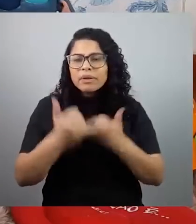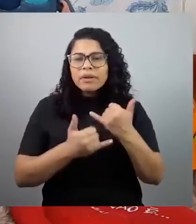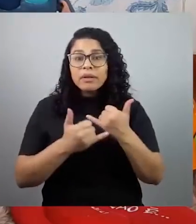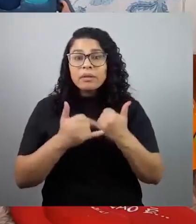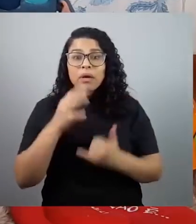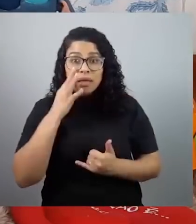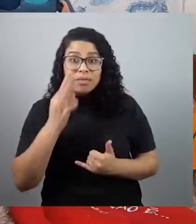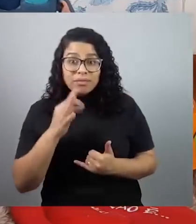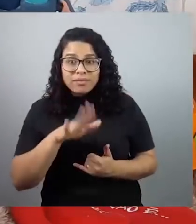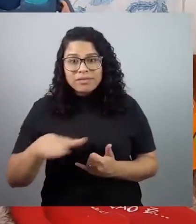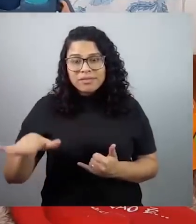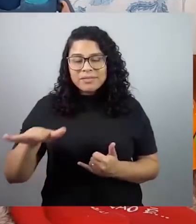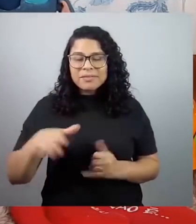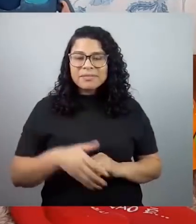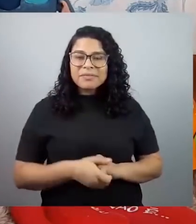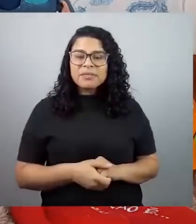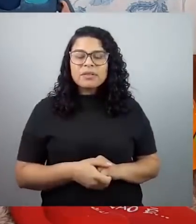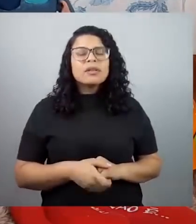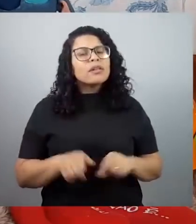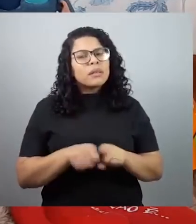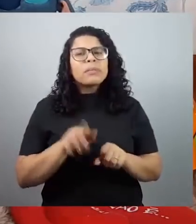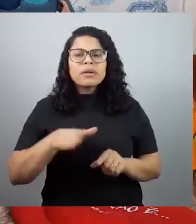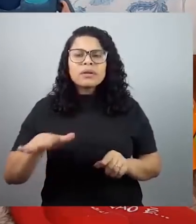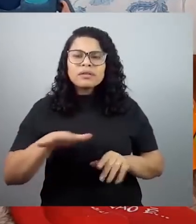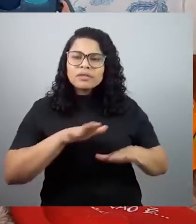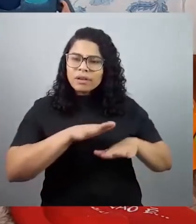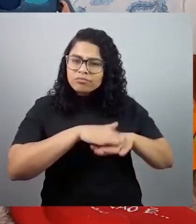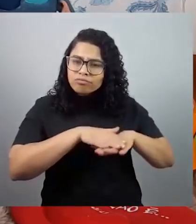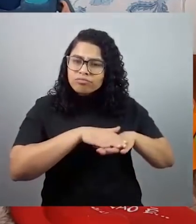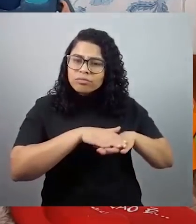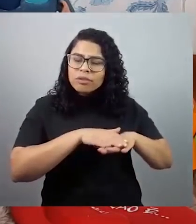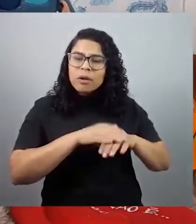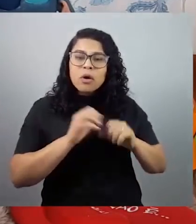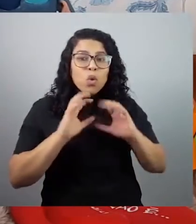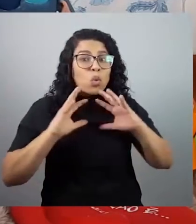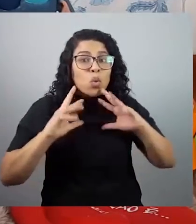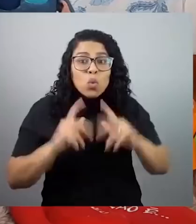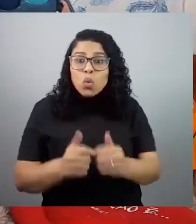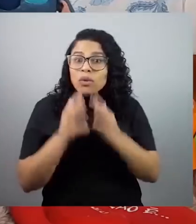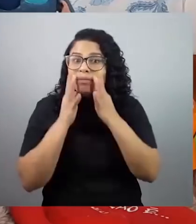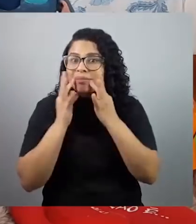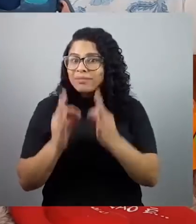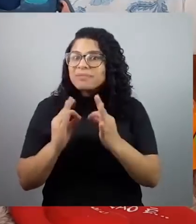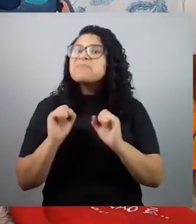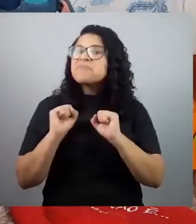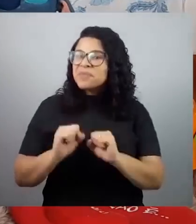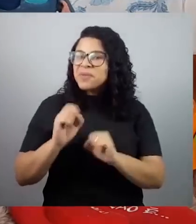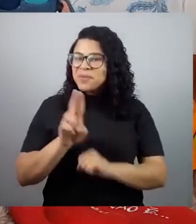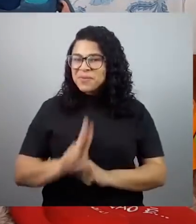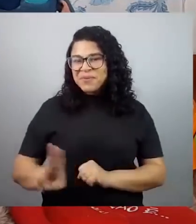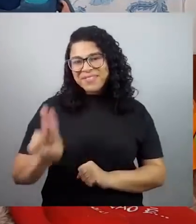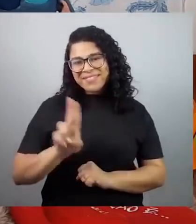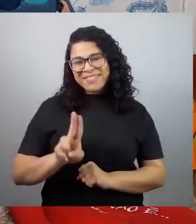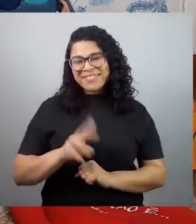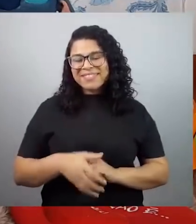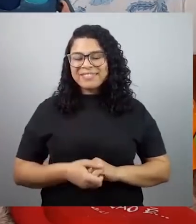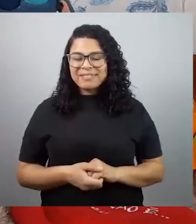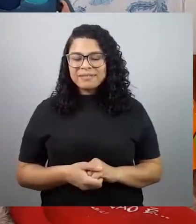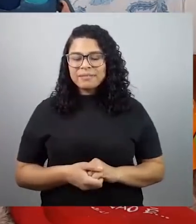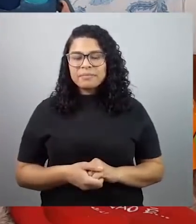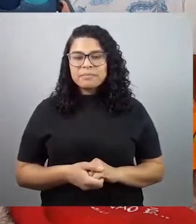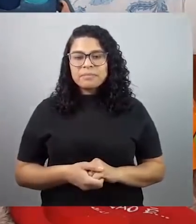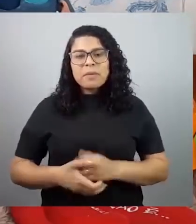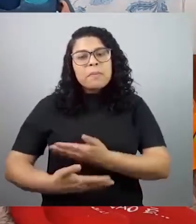E até mesmo as crianças que estiverem preparando essa brincadeira, tudo que chame a atenção de vocês, tá bom, crianças? Olha só, para